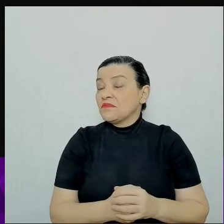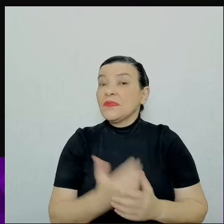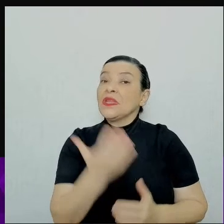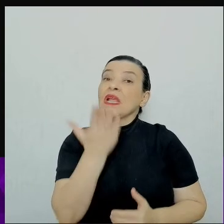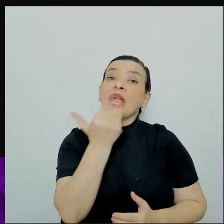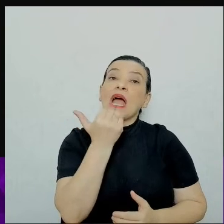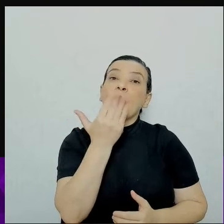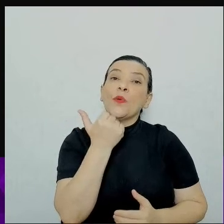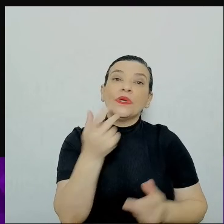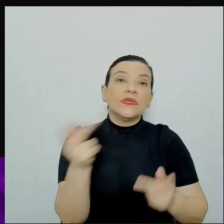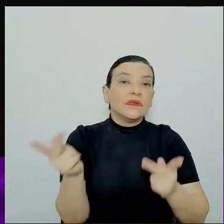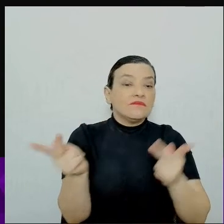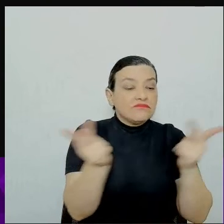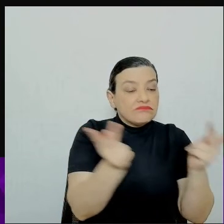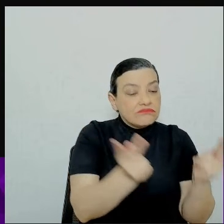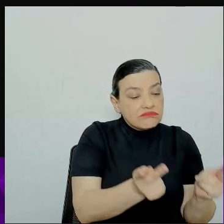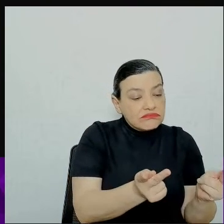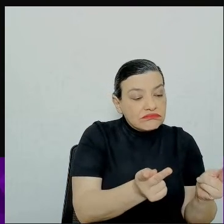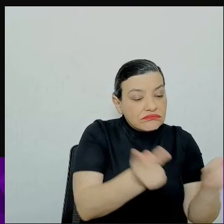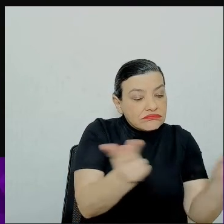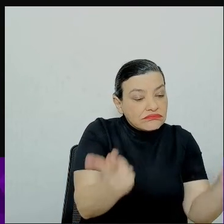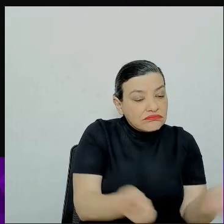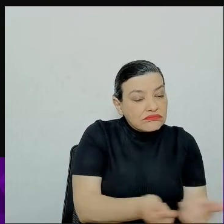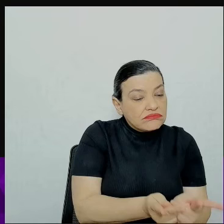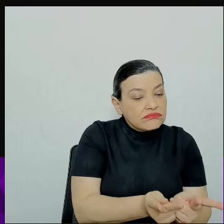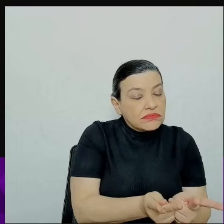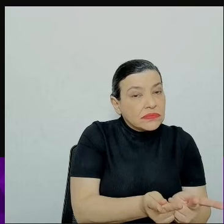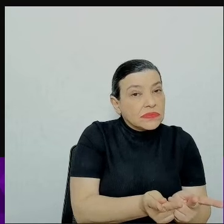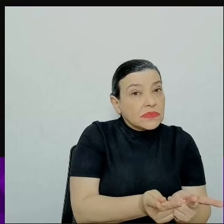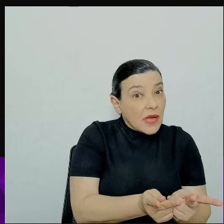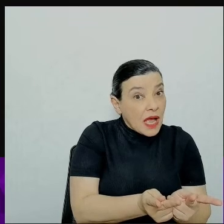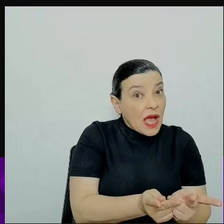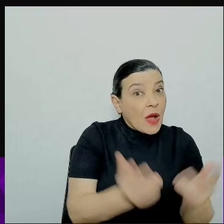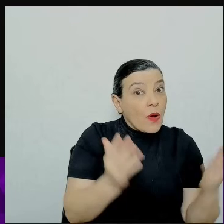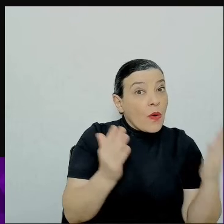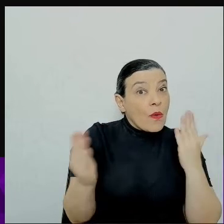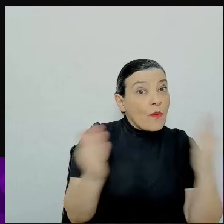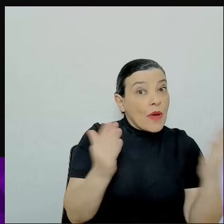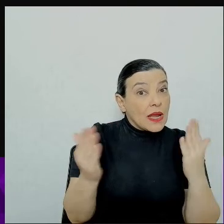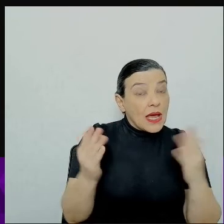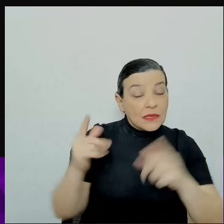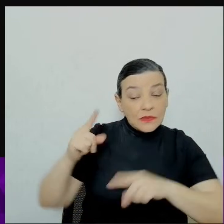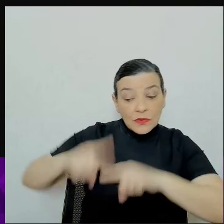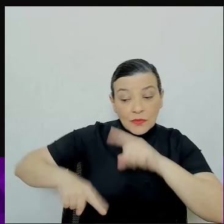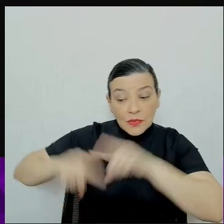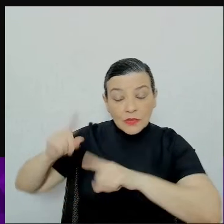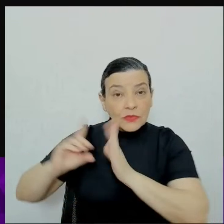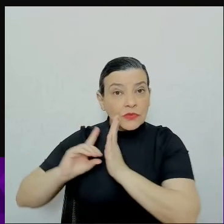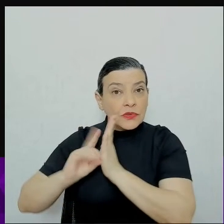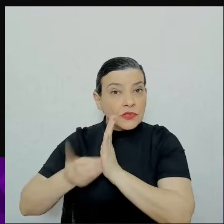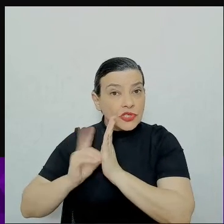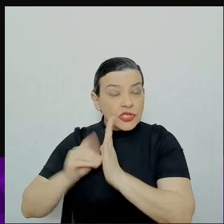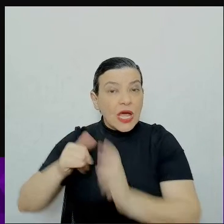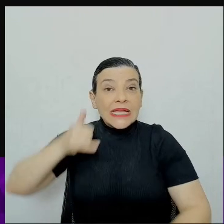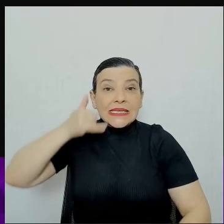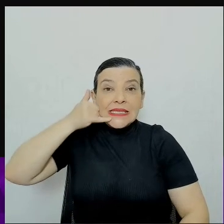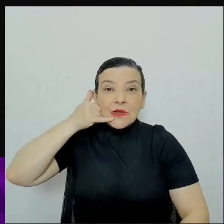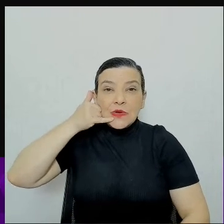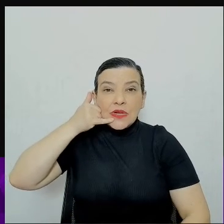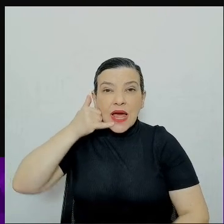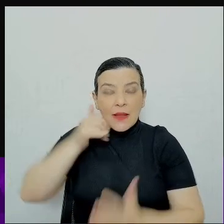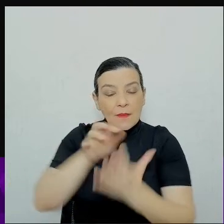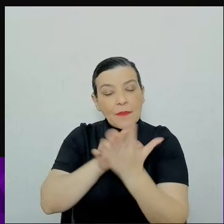chegou? Quando eu estou falando de um produto digital, quando eu estou navegando pelo meu celular e dá um problema e eu tento acionar